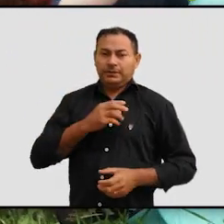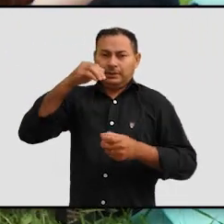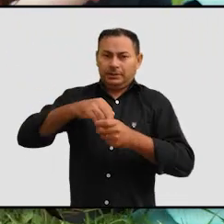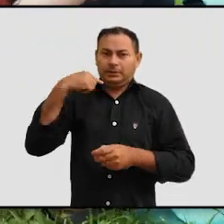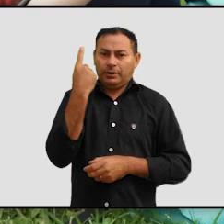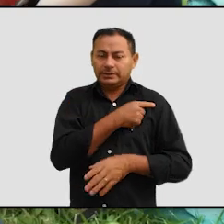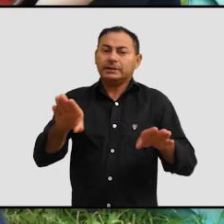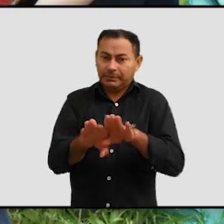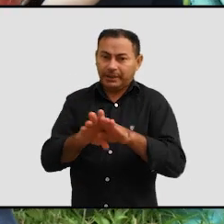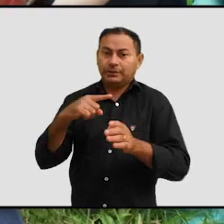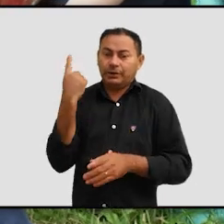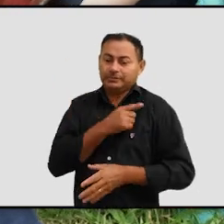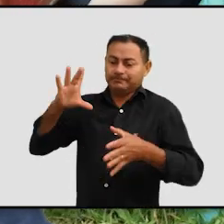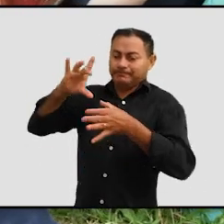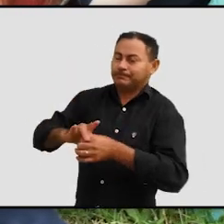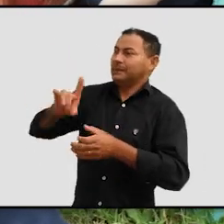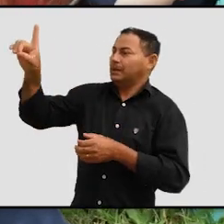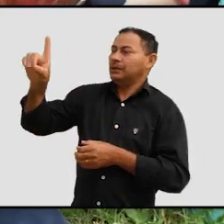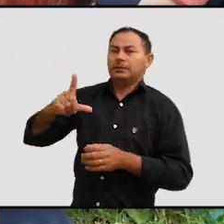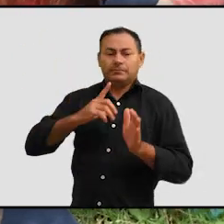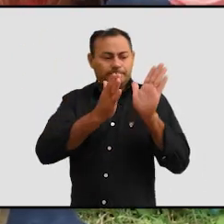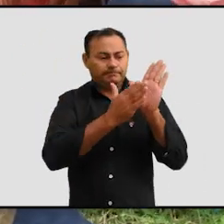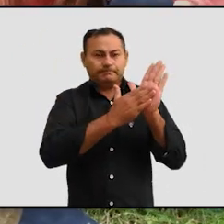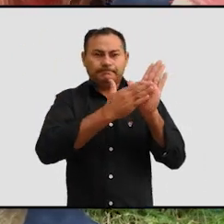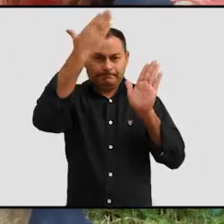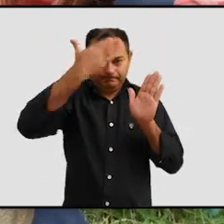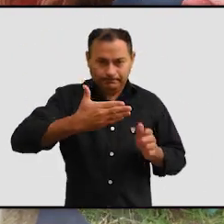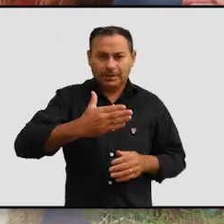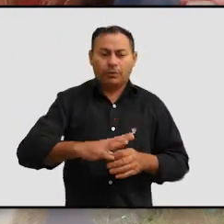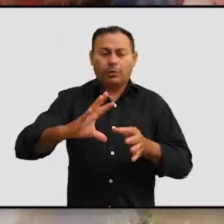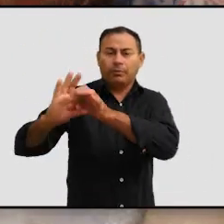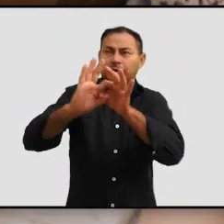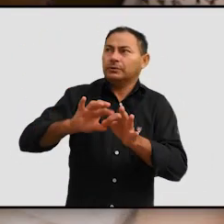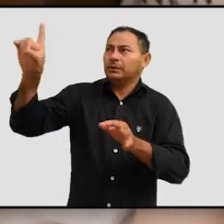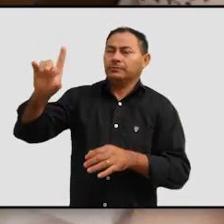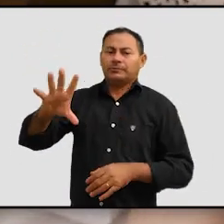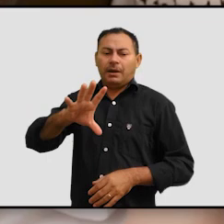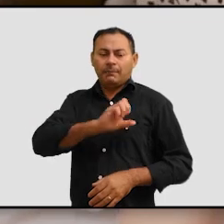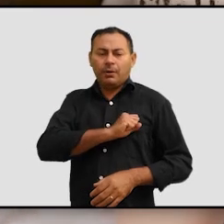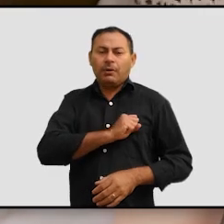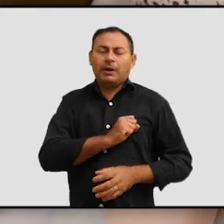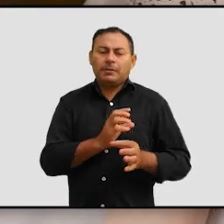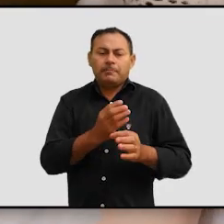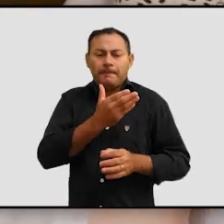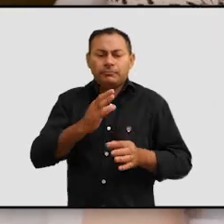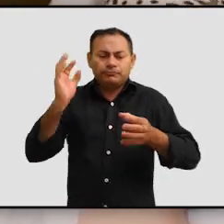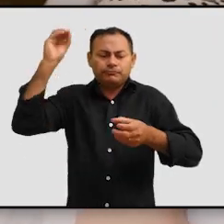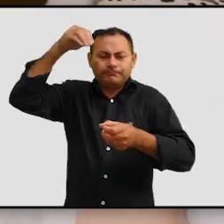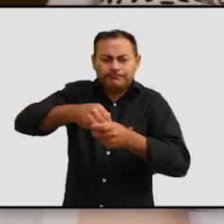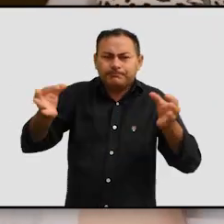em nós, e nós habitamos nele. E esta é a prova de que temos comunhão com Deus. O seu amor é aperfeiçoado em